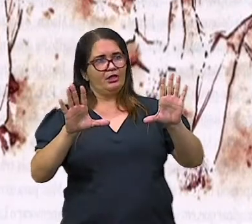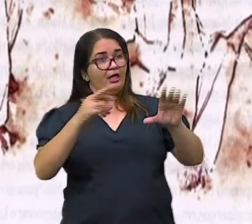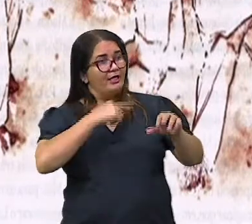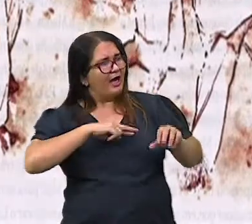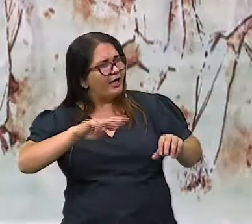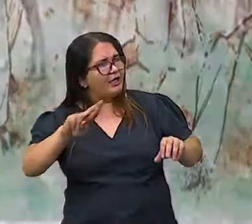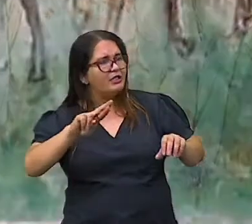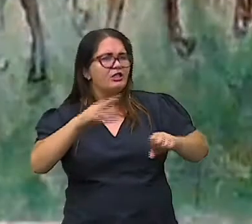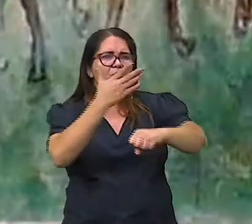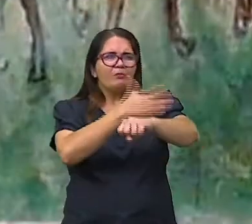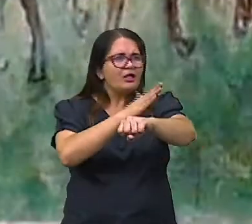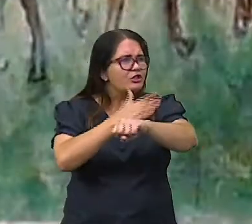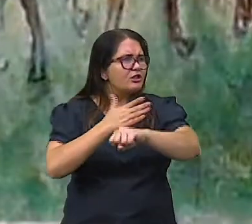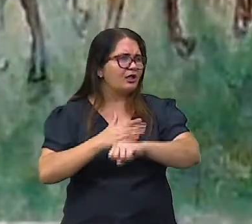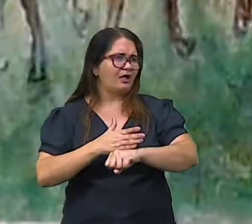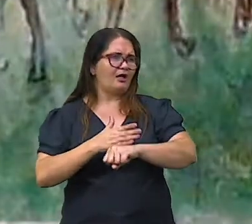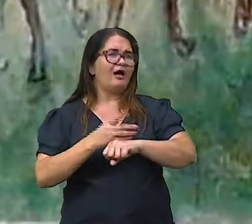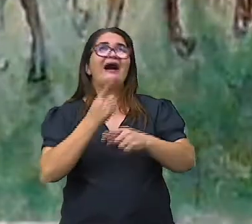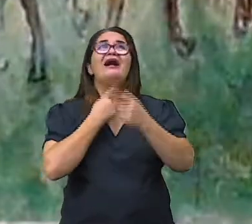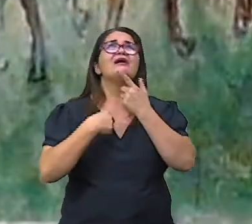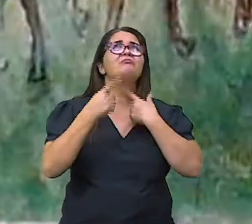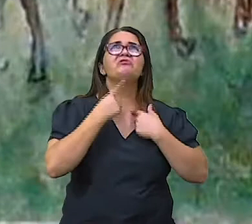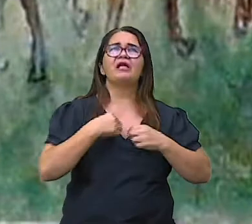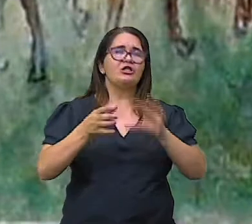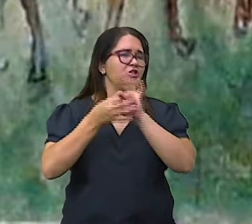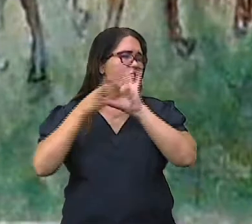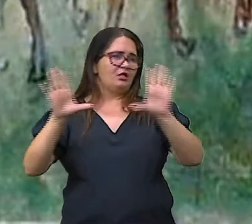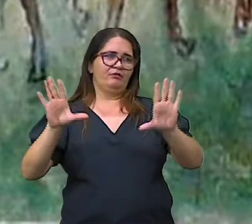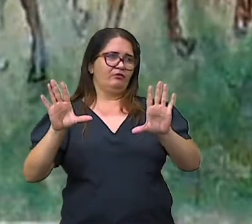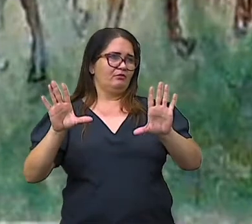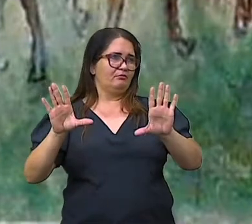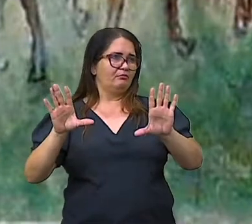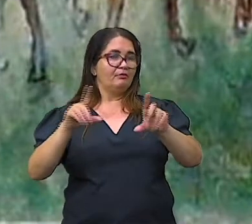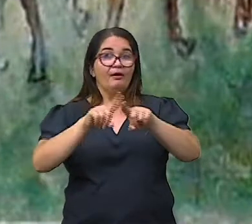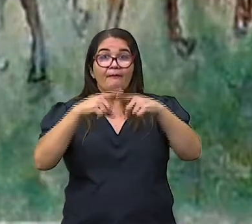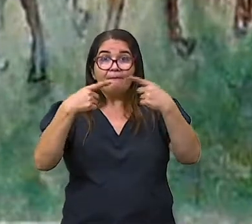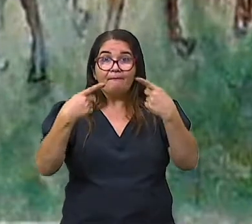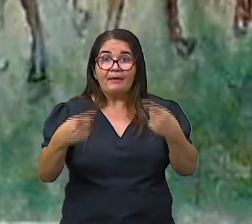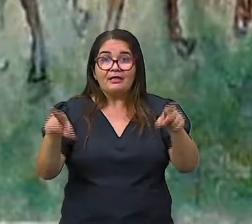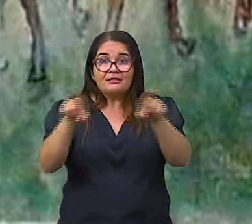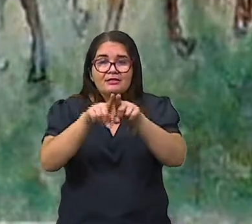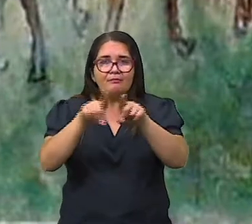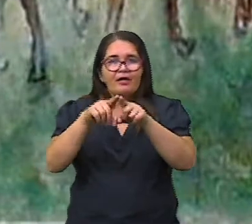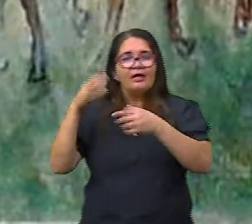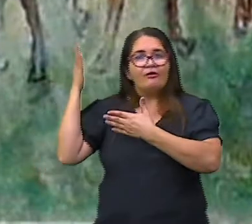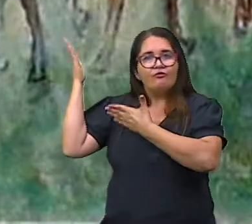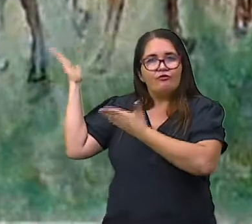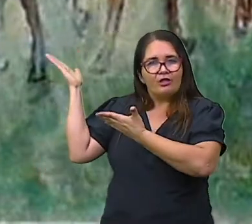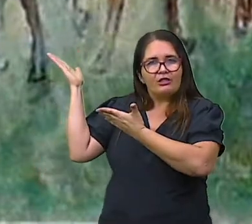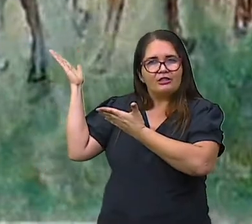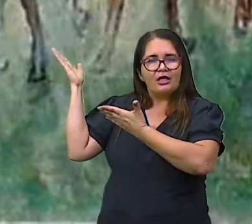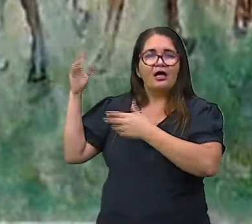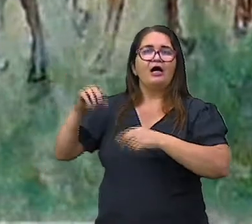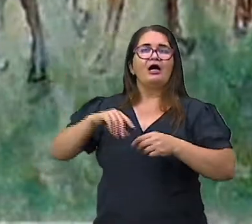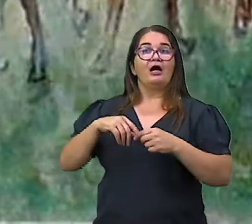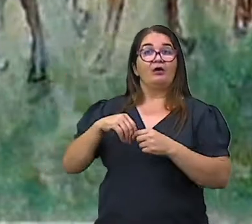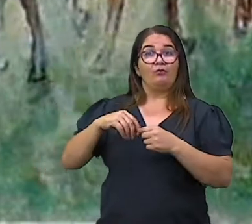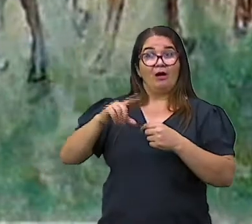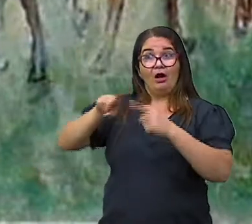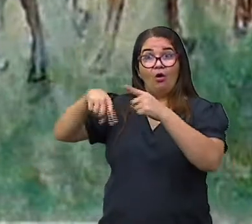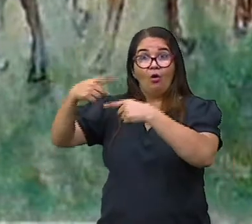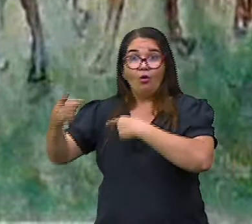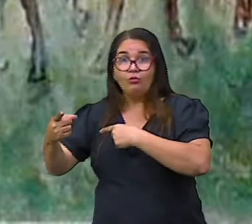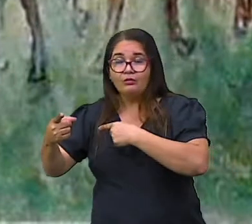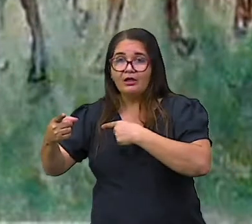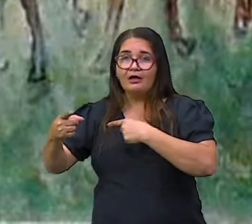Lá no Rio Grande do Sul, aconteceu a Guerra dos Farrapos, também conhecida como a Revolta dos Farrapos ou a Revolução